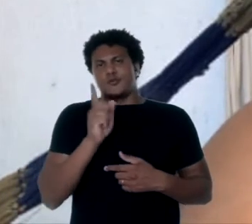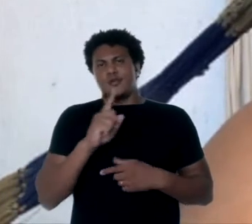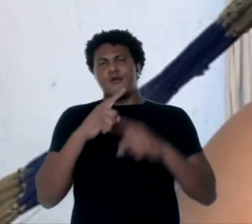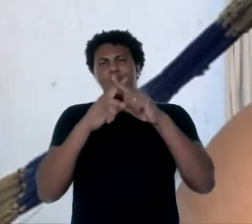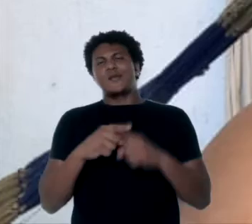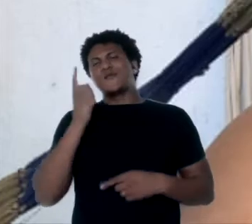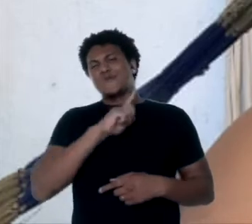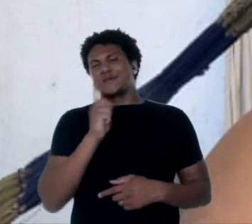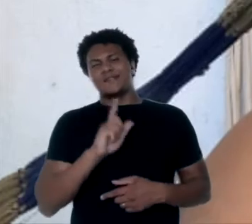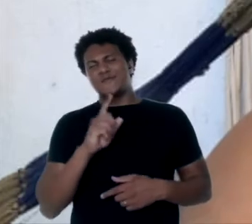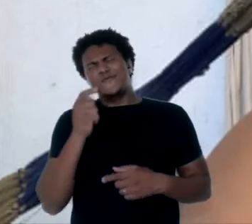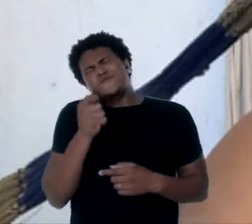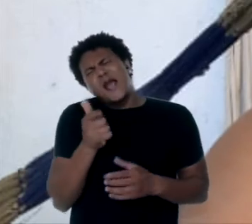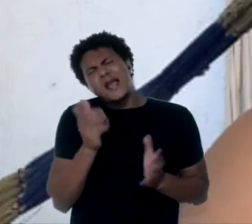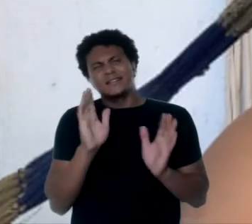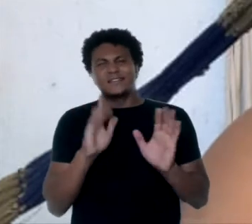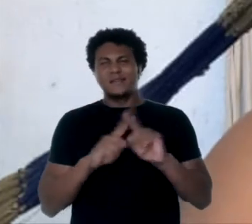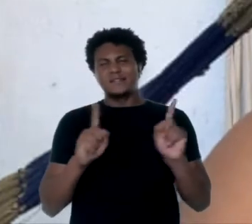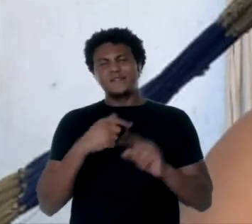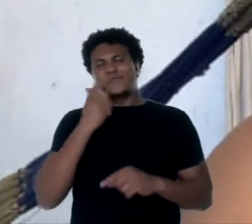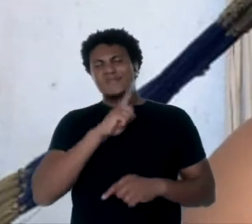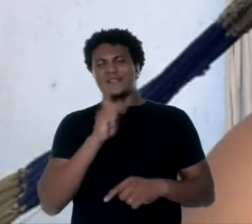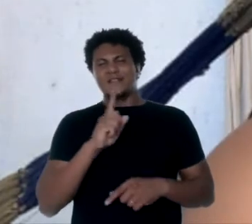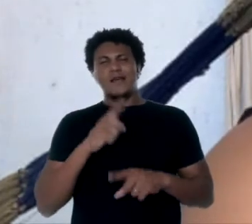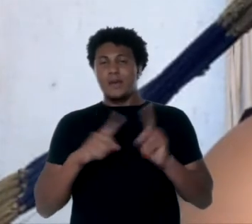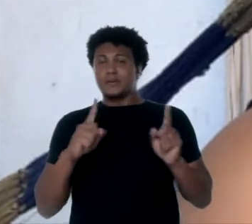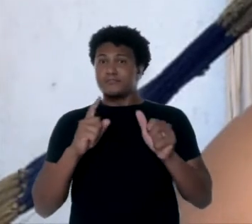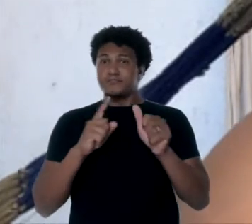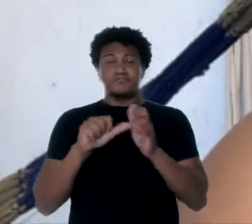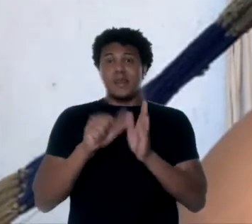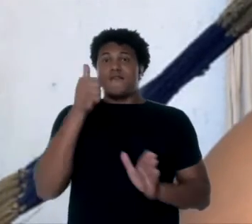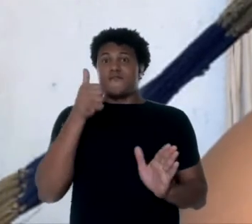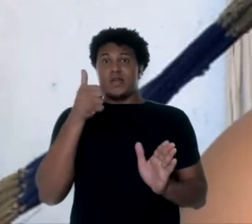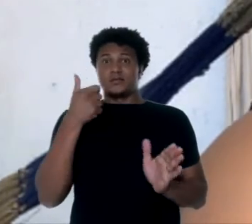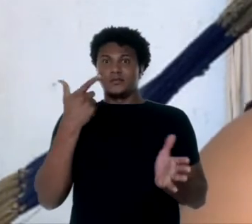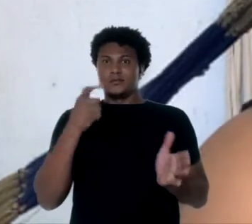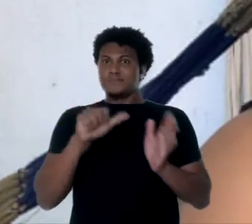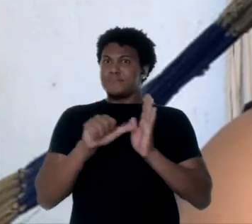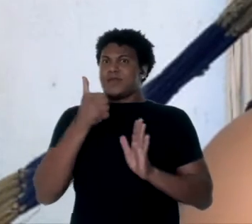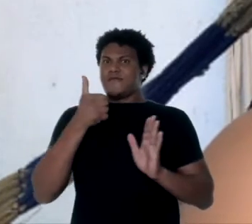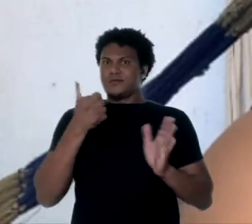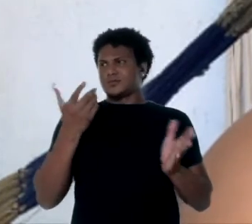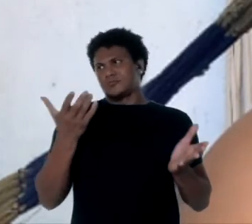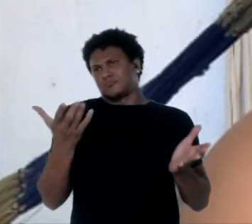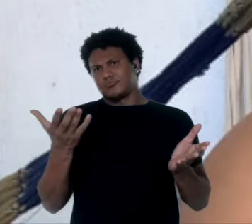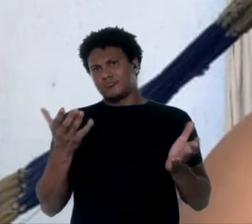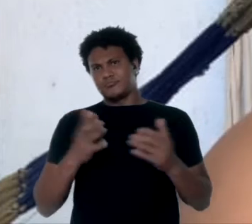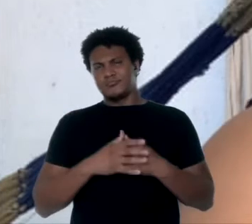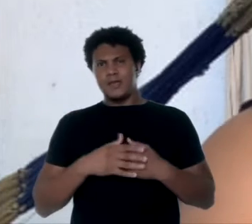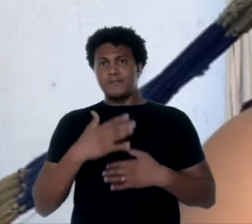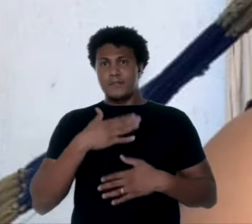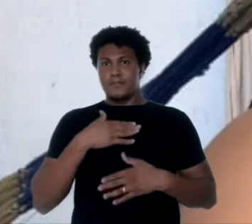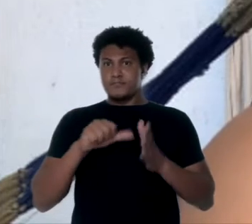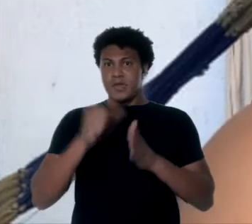não ganhei, quase ganhei um pouco, mas eu não ganhei. Mas também foi a minha primeira experiência. Eu sempre digo que minha